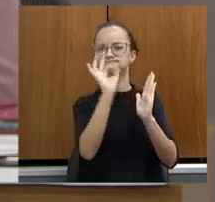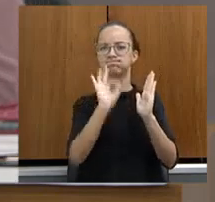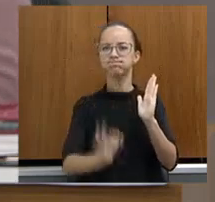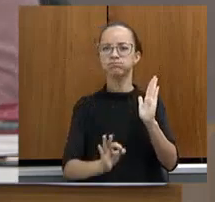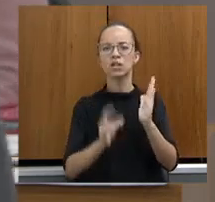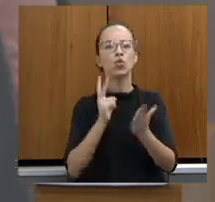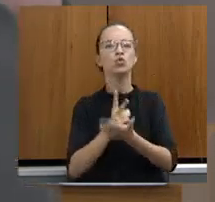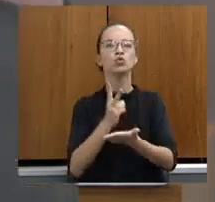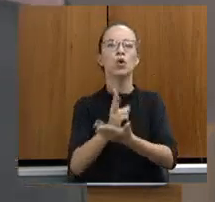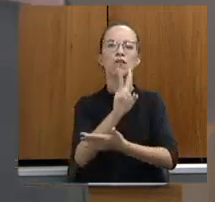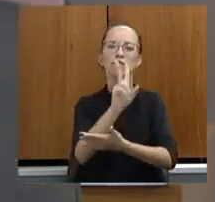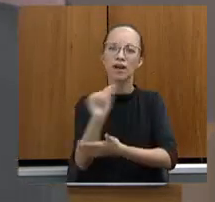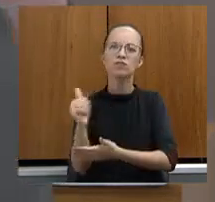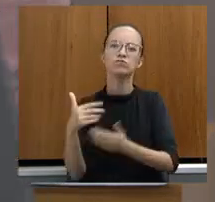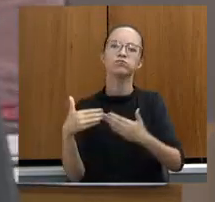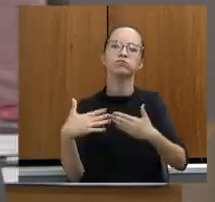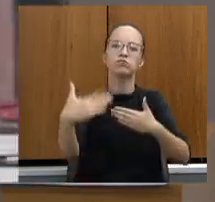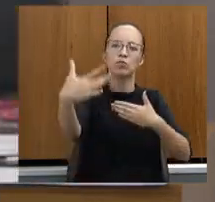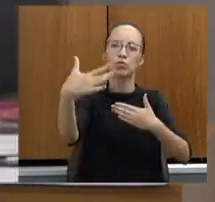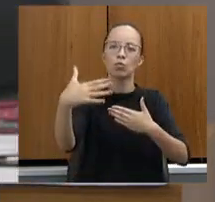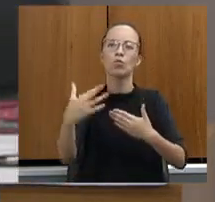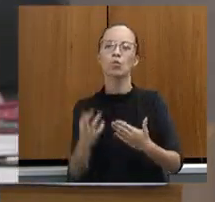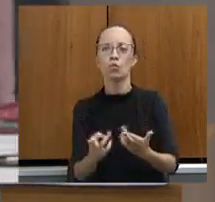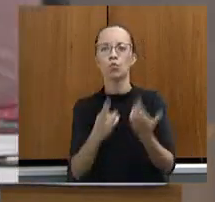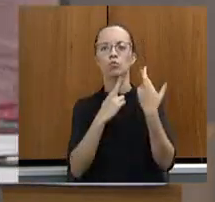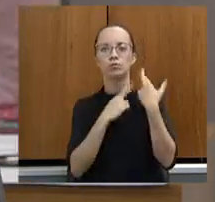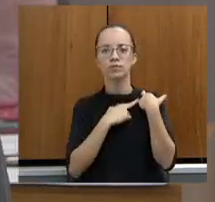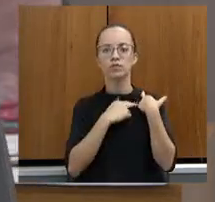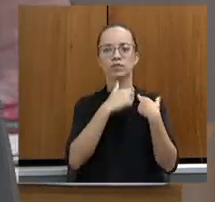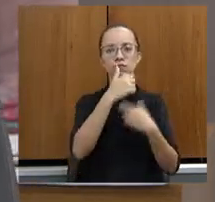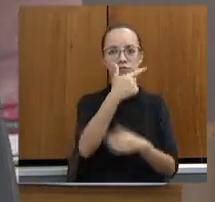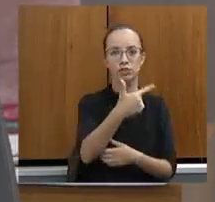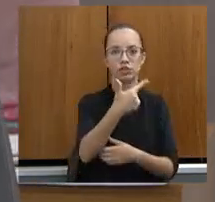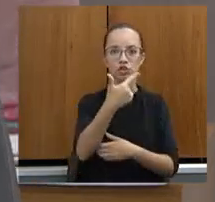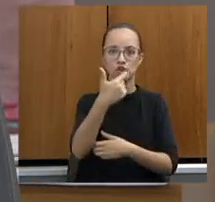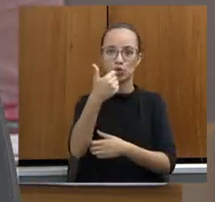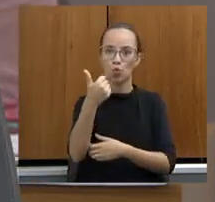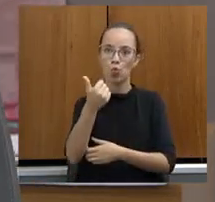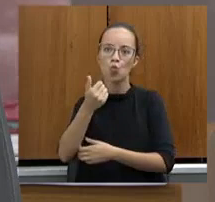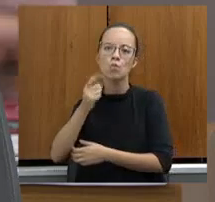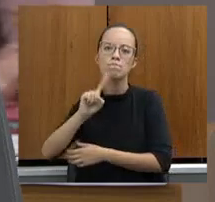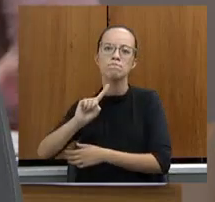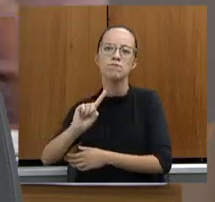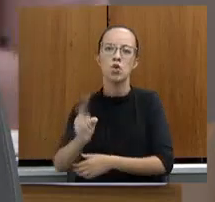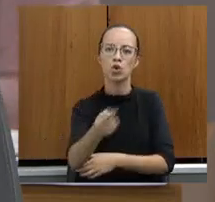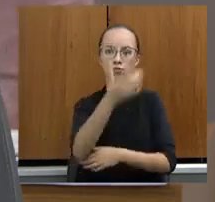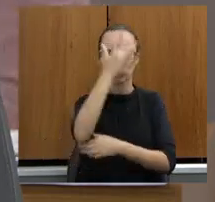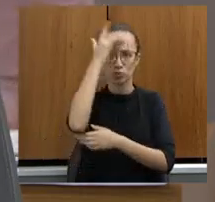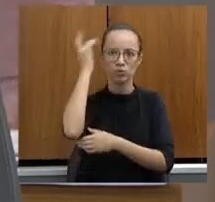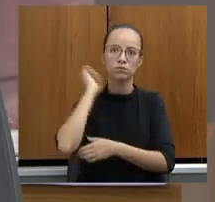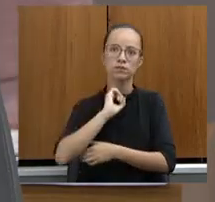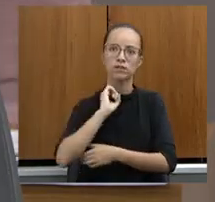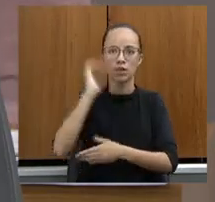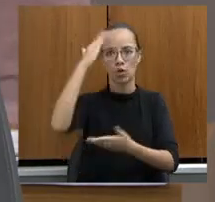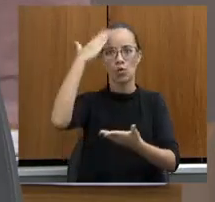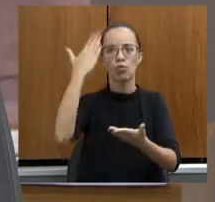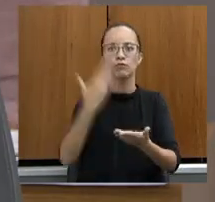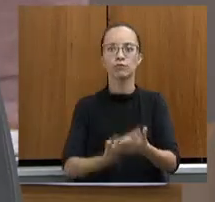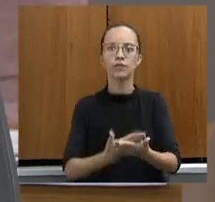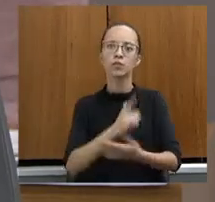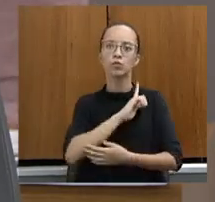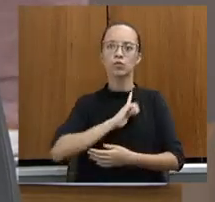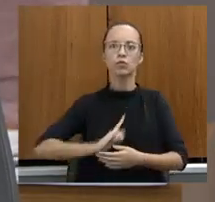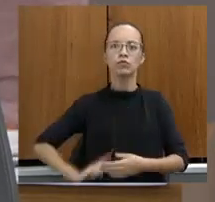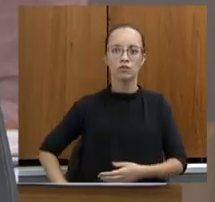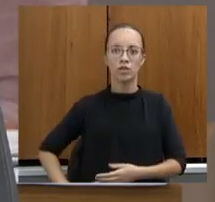seguir cumprindo daqui para frente com o nosso compromisso com os 21 milhões de mineiros e mineiras que confiam no trabalho do Governo